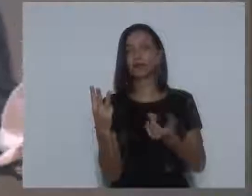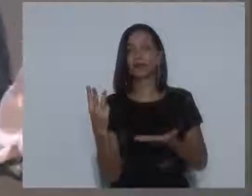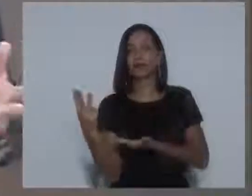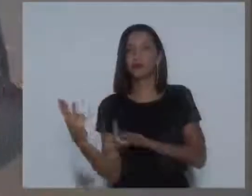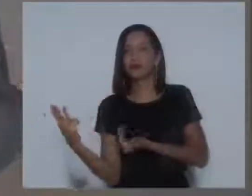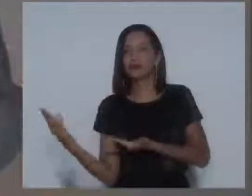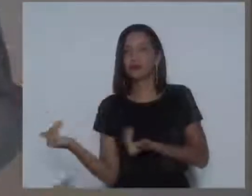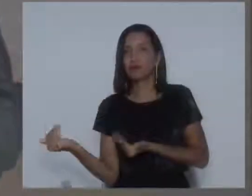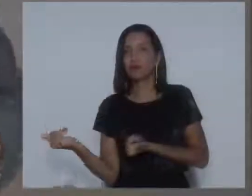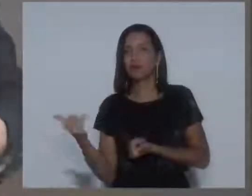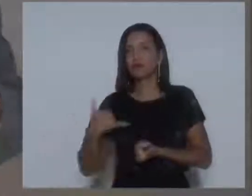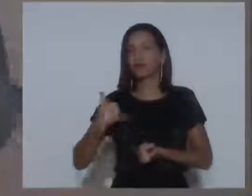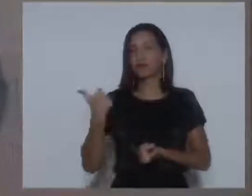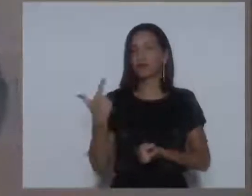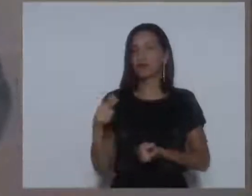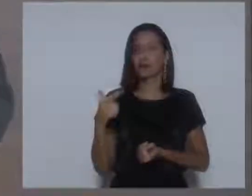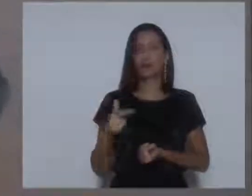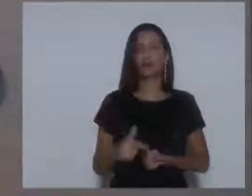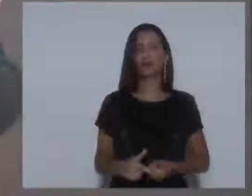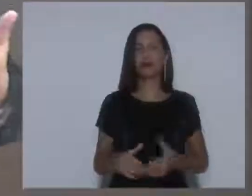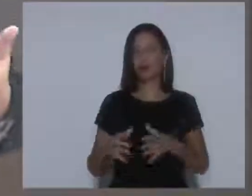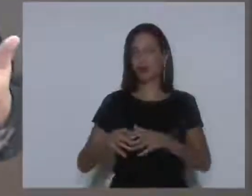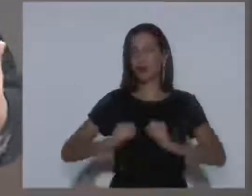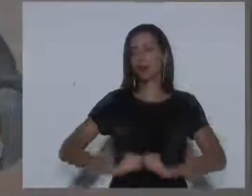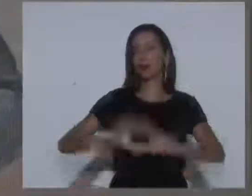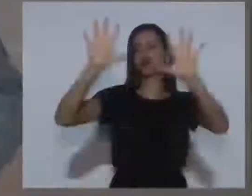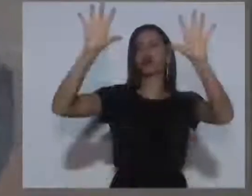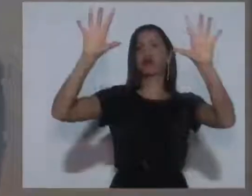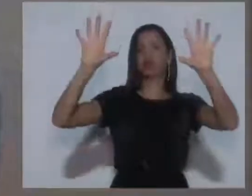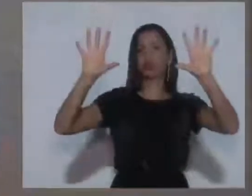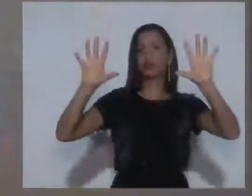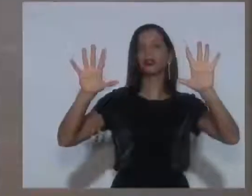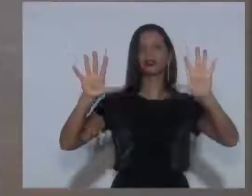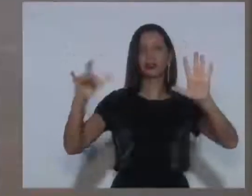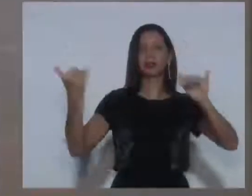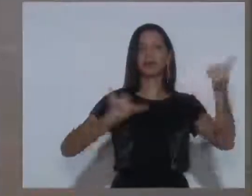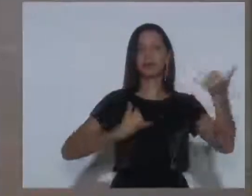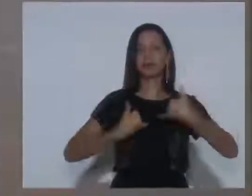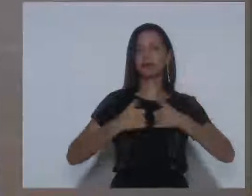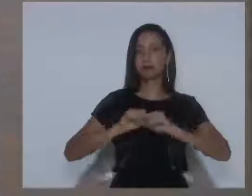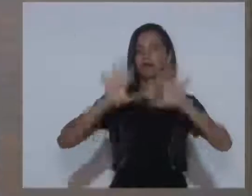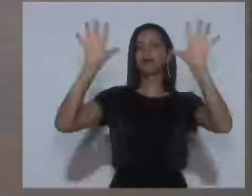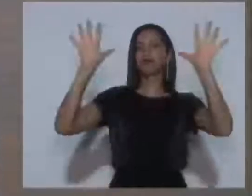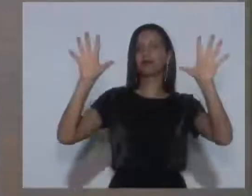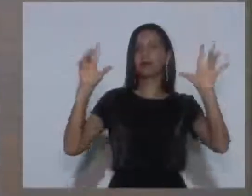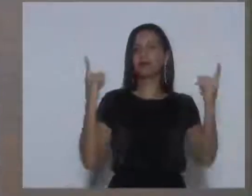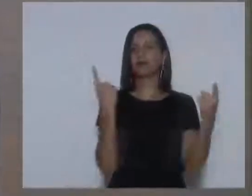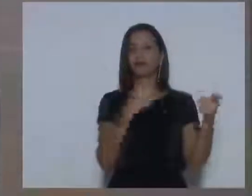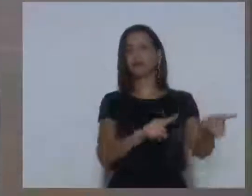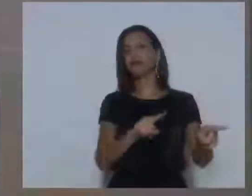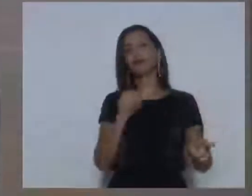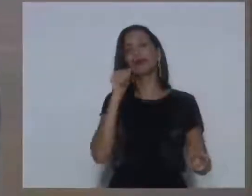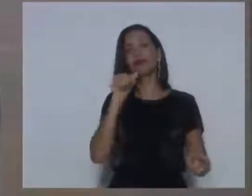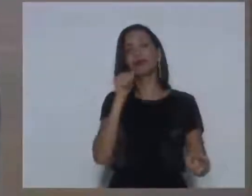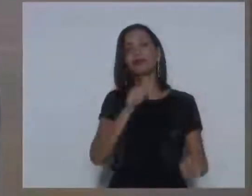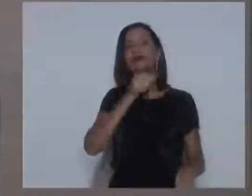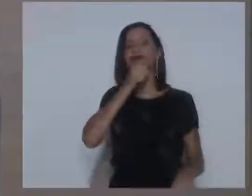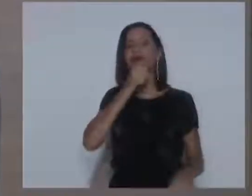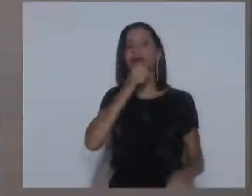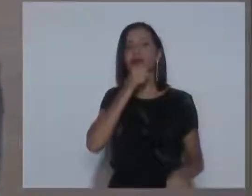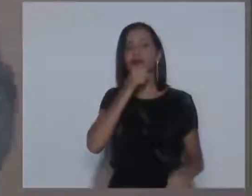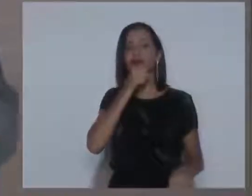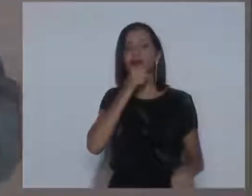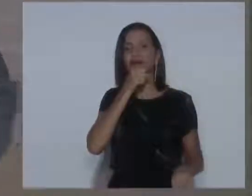que é a idade, lançarem uma bomba, segundo os relatos, uma bomba de efeito moral, contra uma senhora idosa e